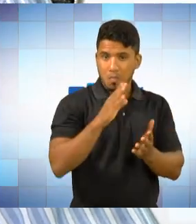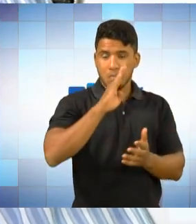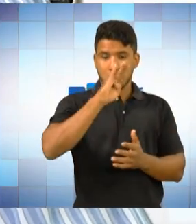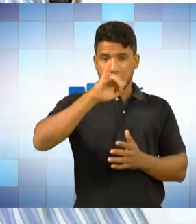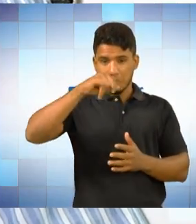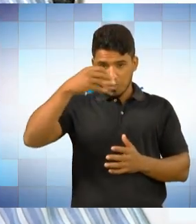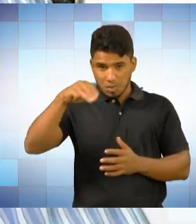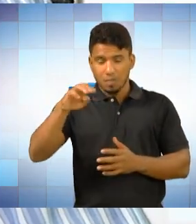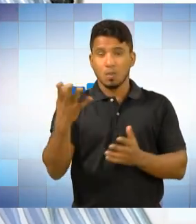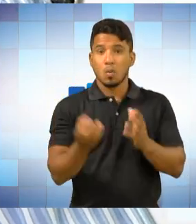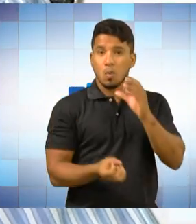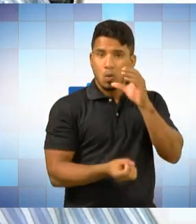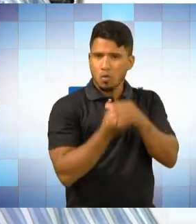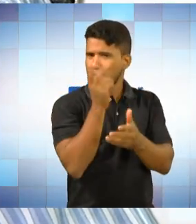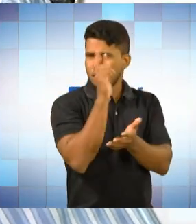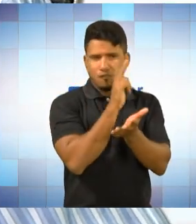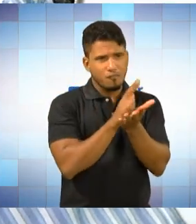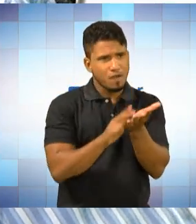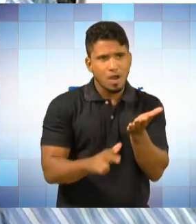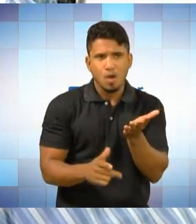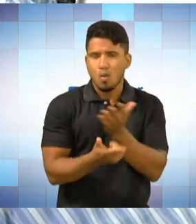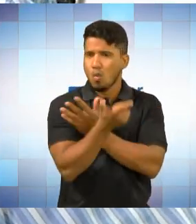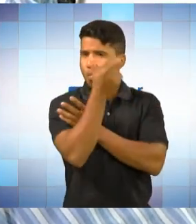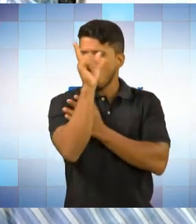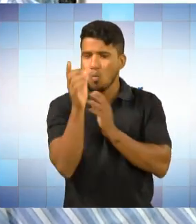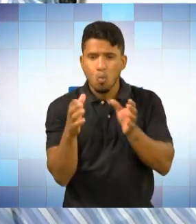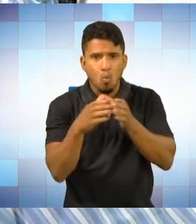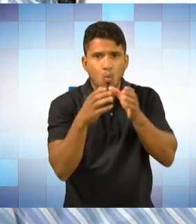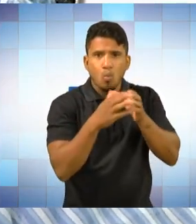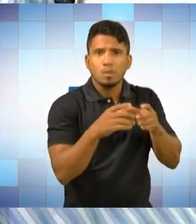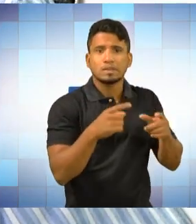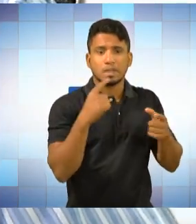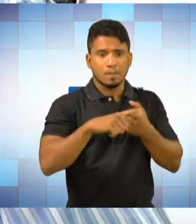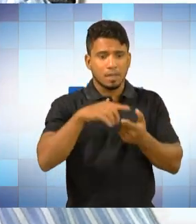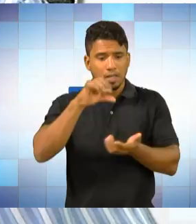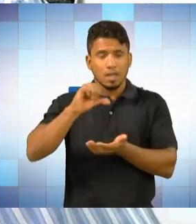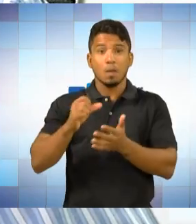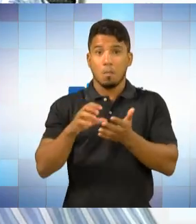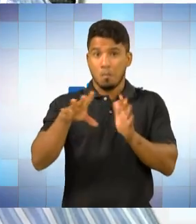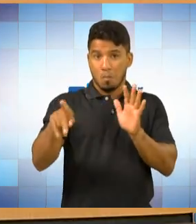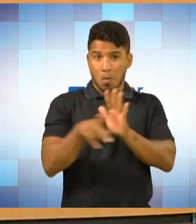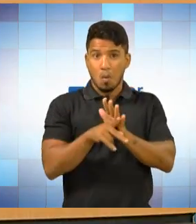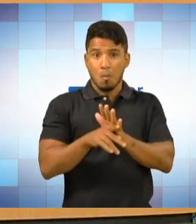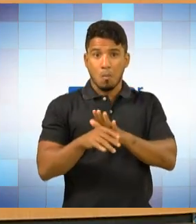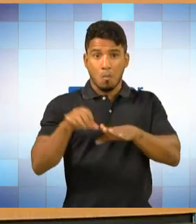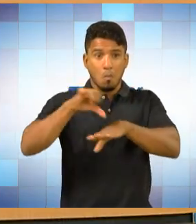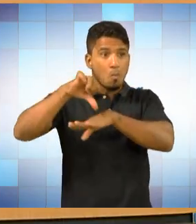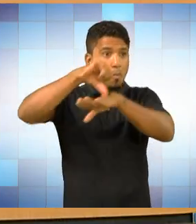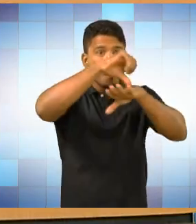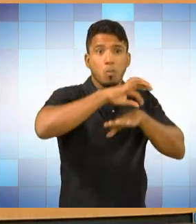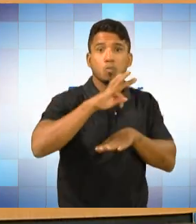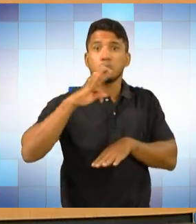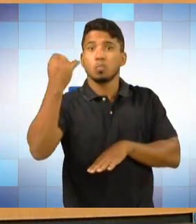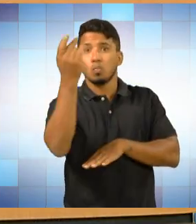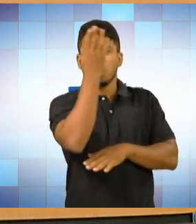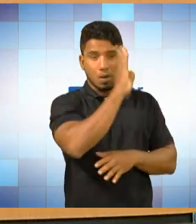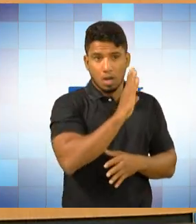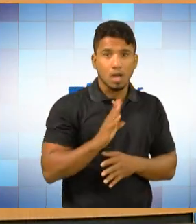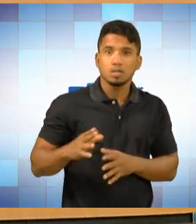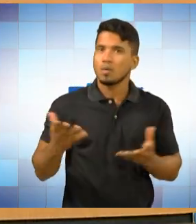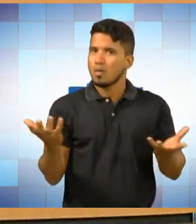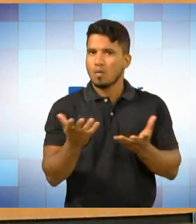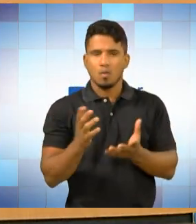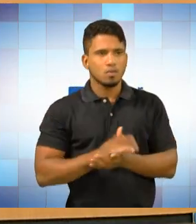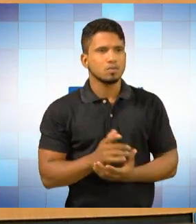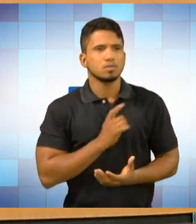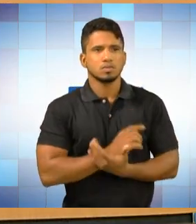Constant, surgiram várias instituições de cegos no Brasil. E entre elas, eu já falei aqui,